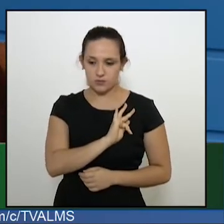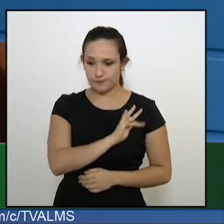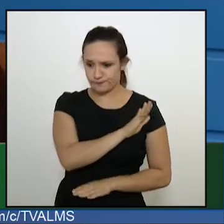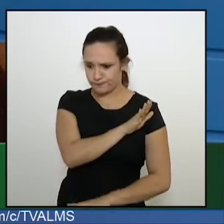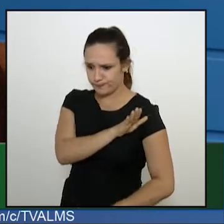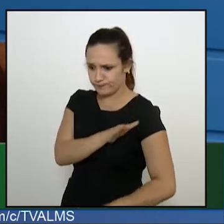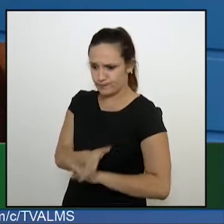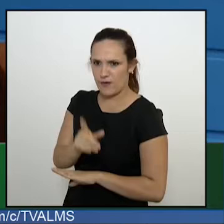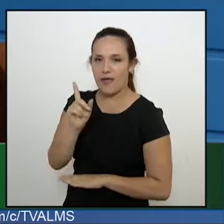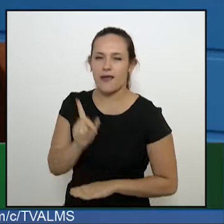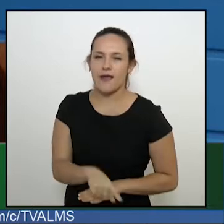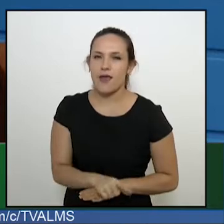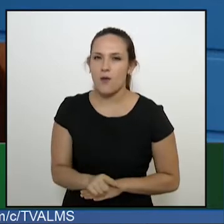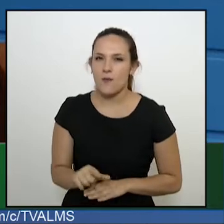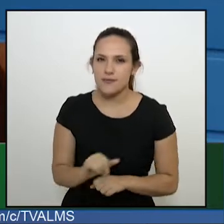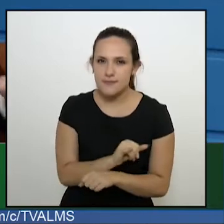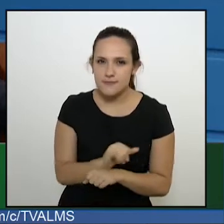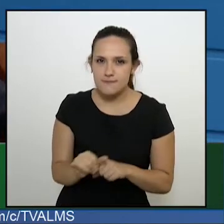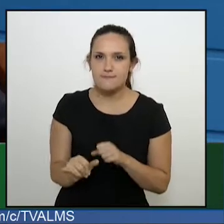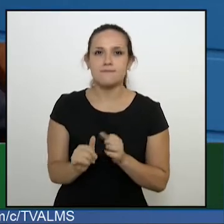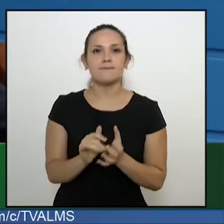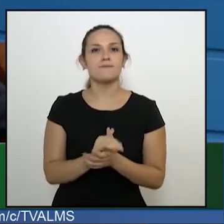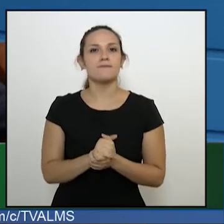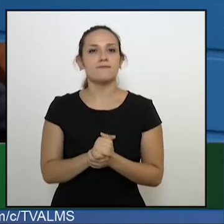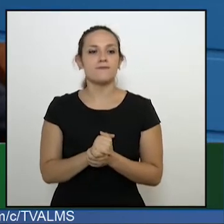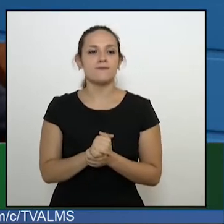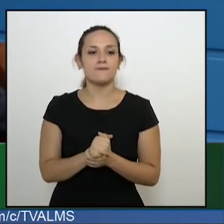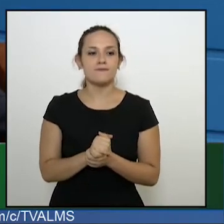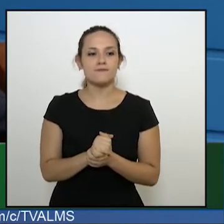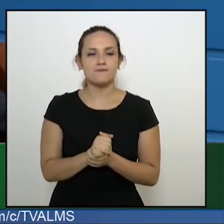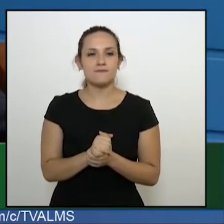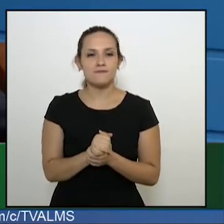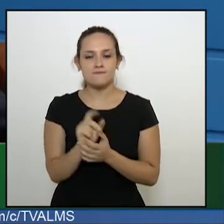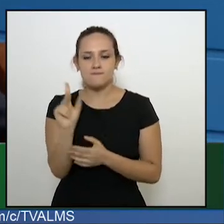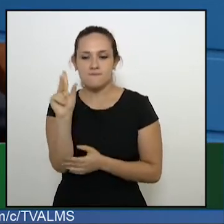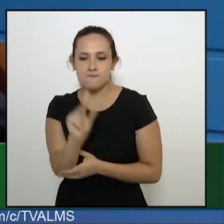uma falácia, é um jogo de